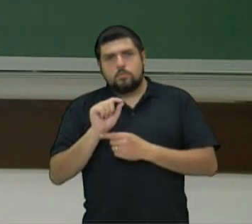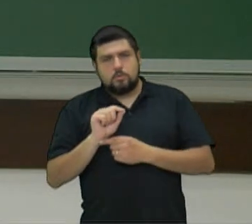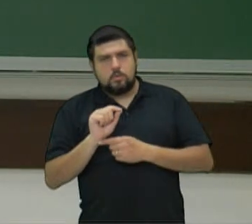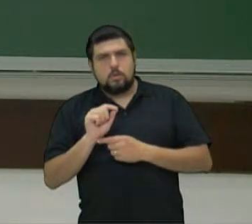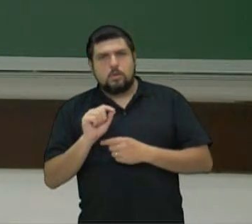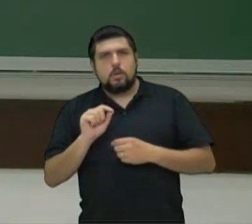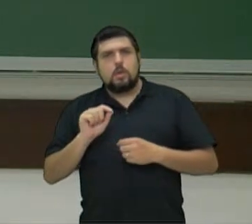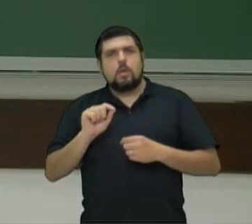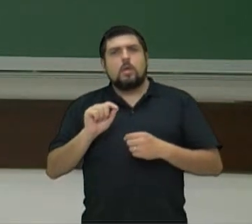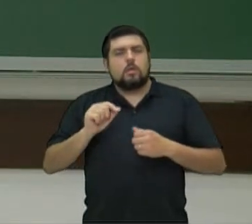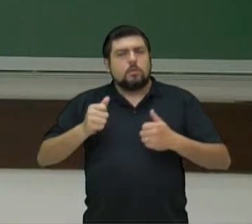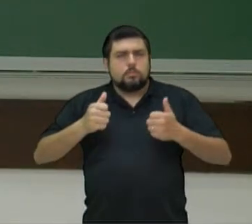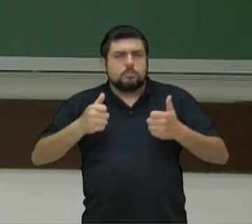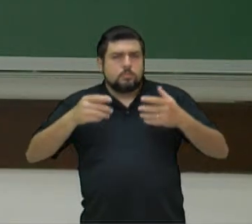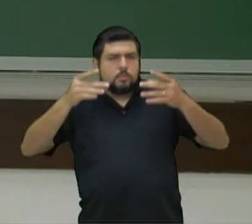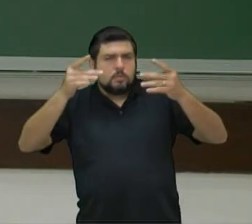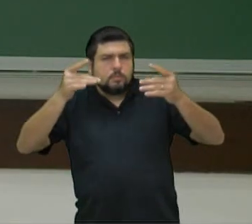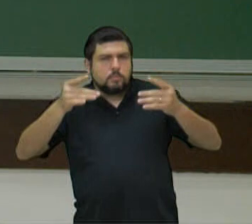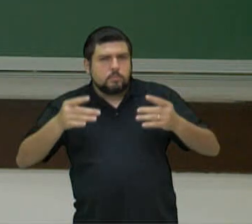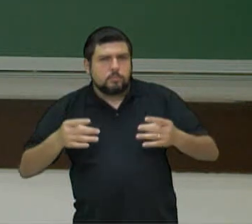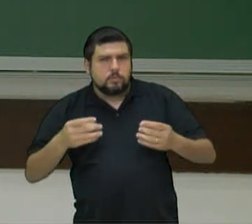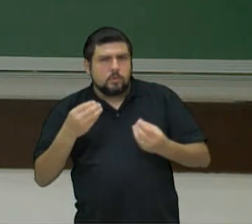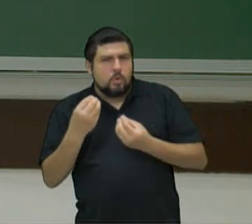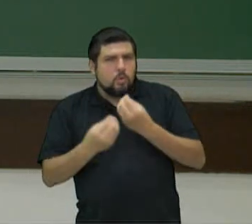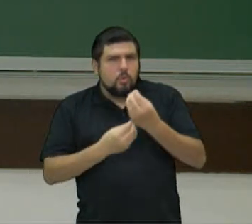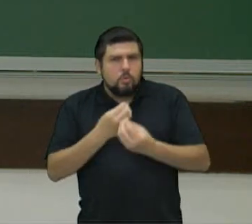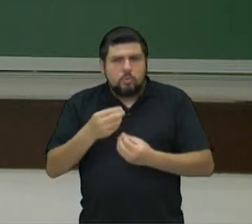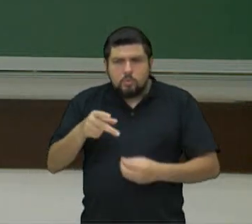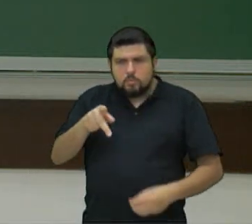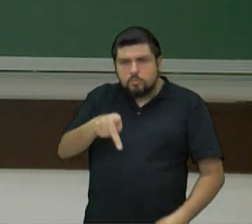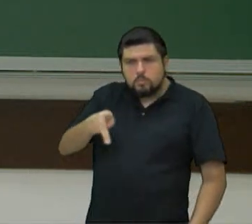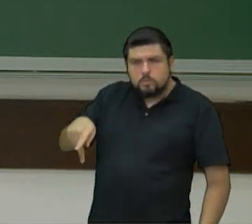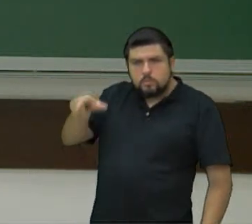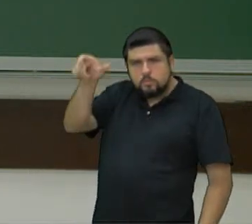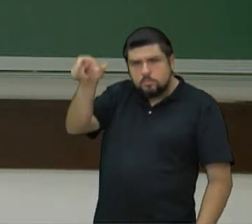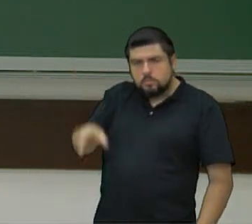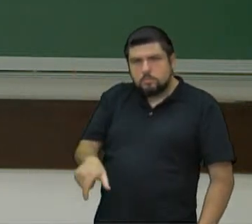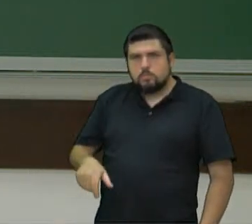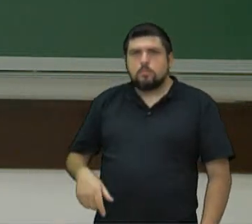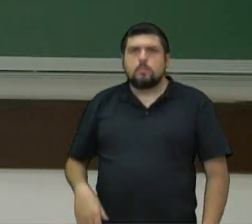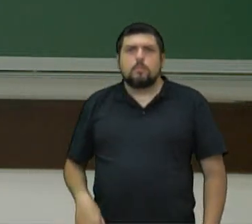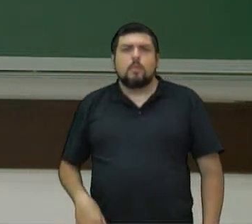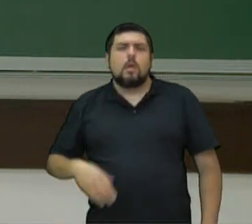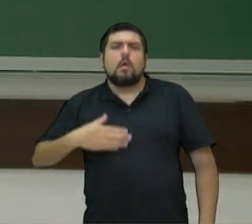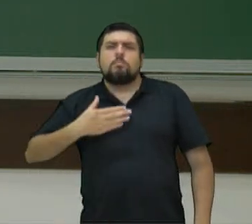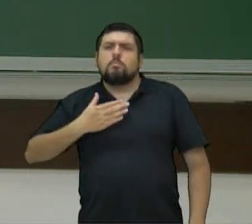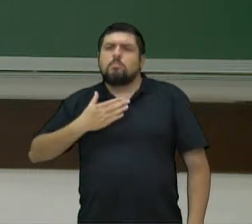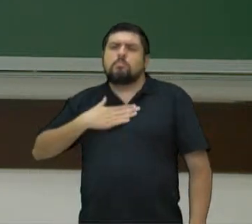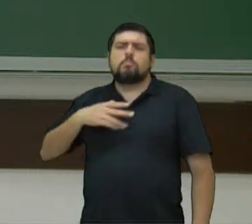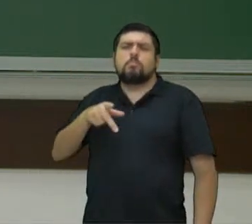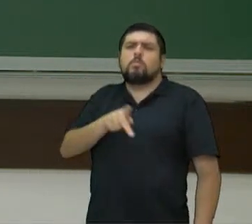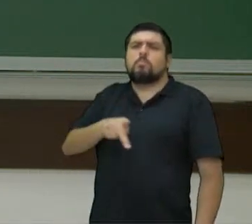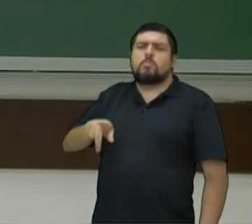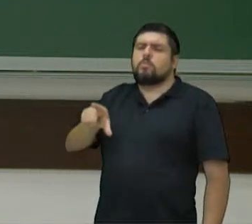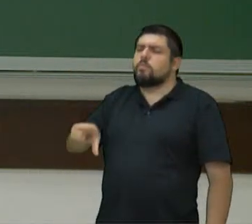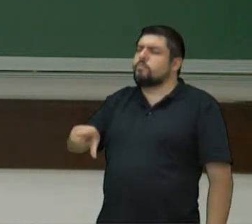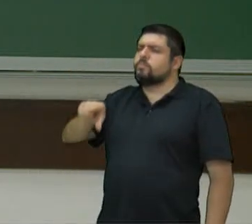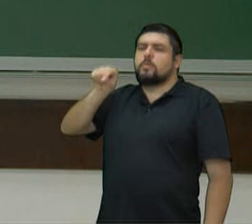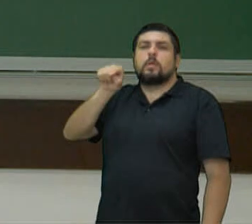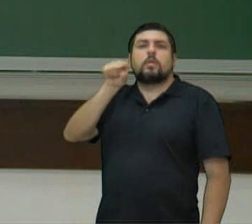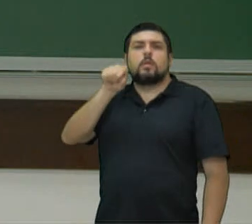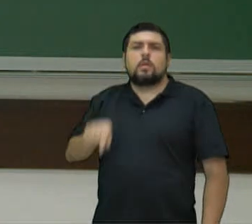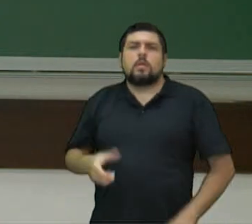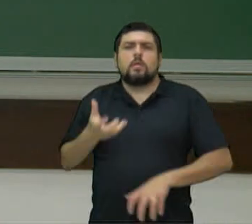professor dela ou dele, e está dizendo assim, que o meu professor favorito é o professor de história. Ele, na verdade, é